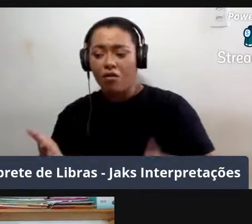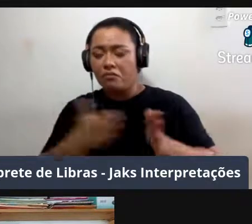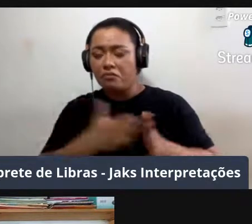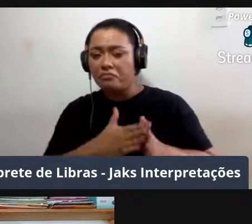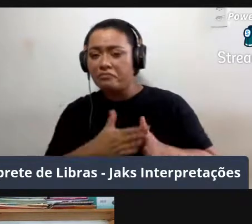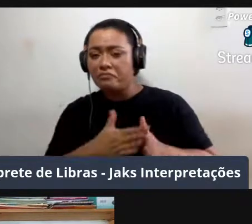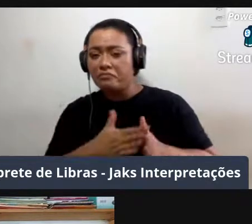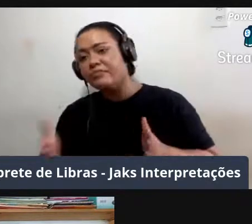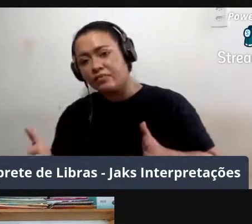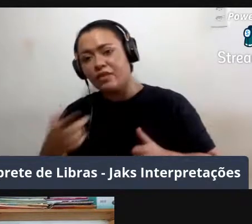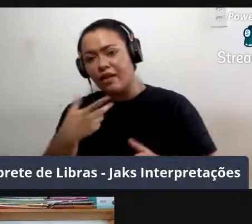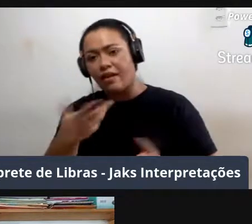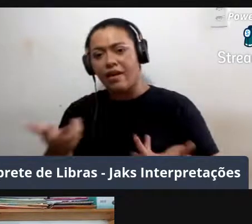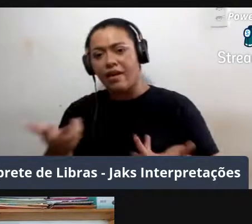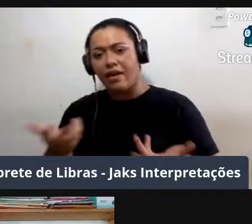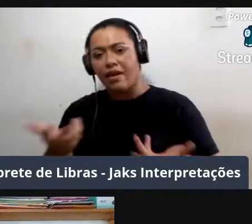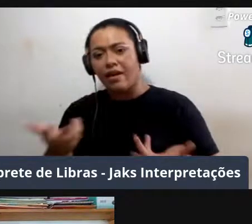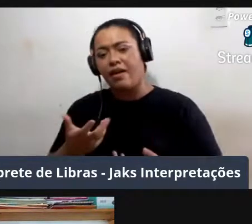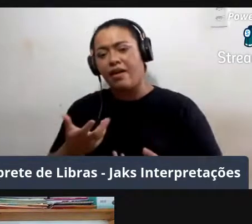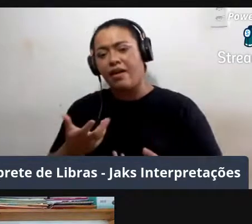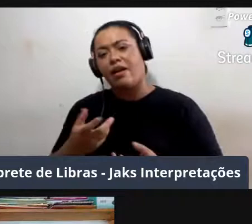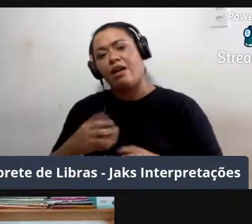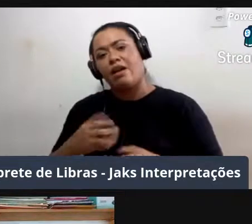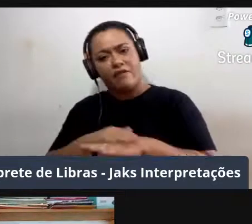de relatar, já que estamos aqui